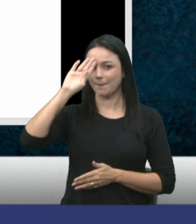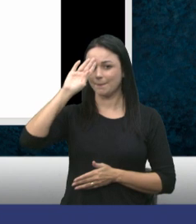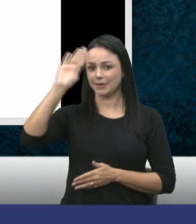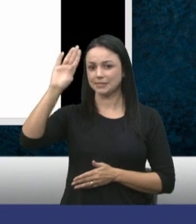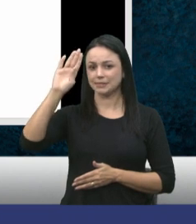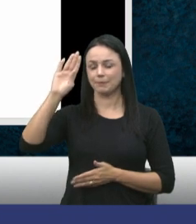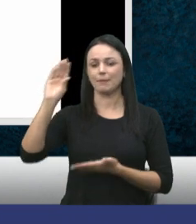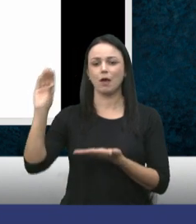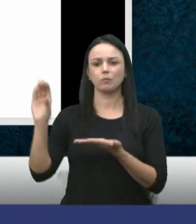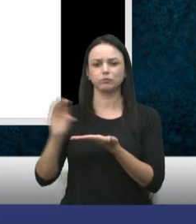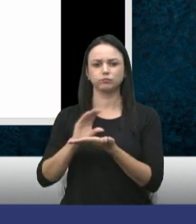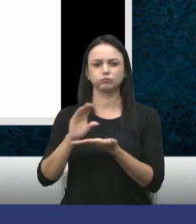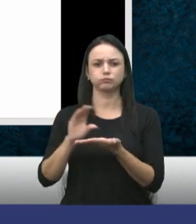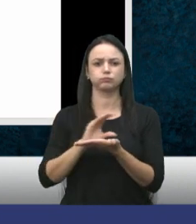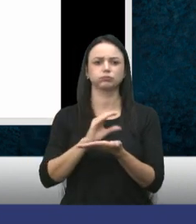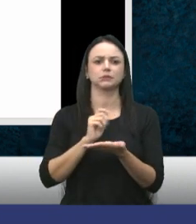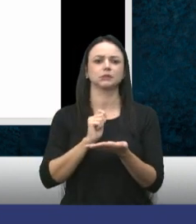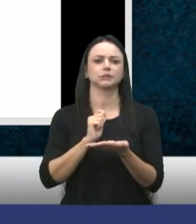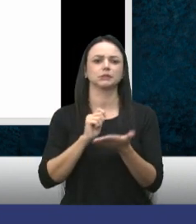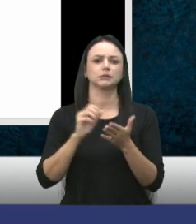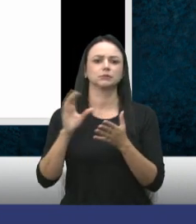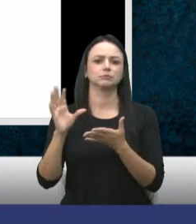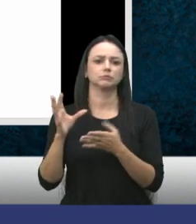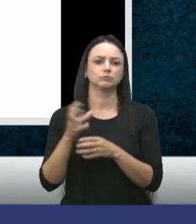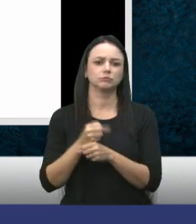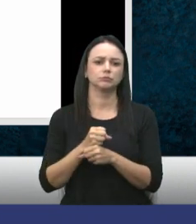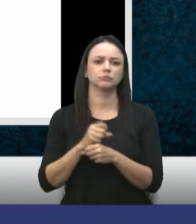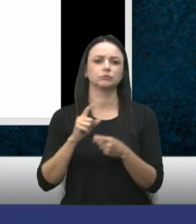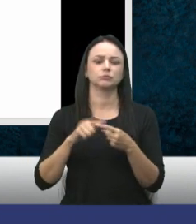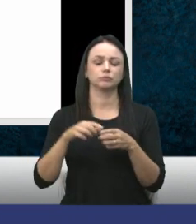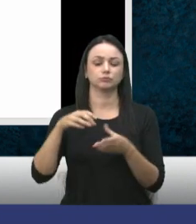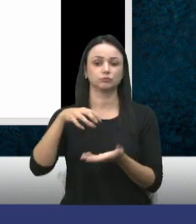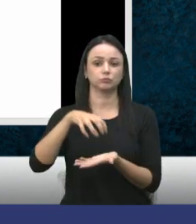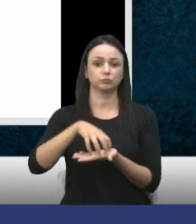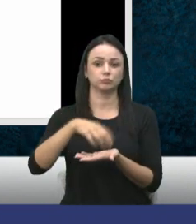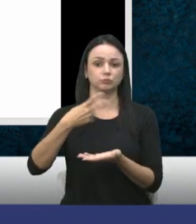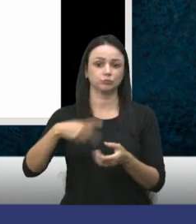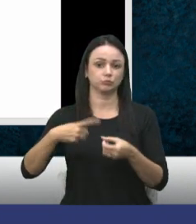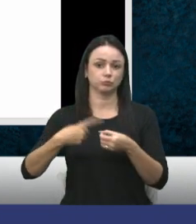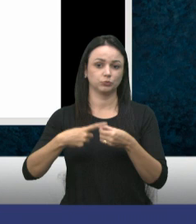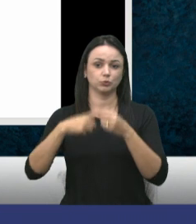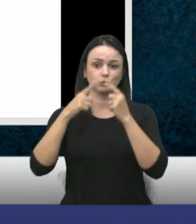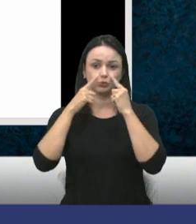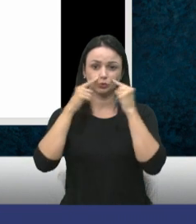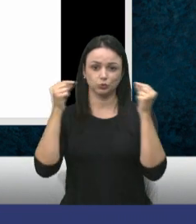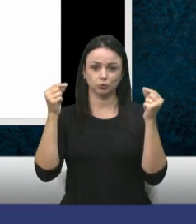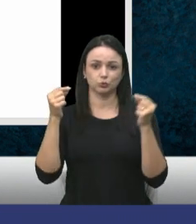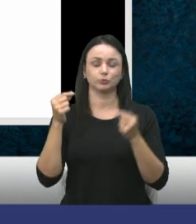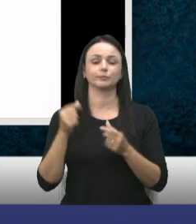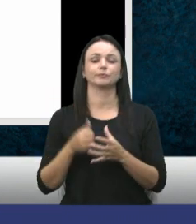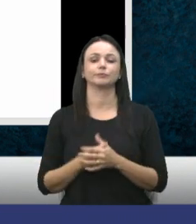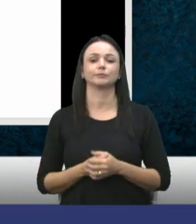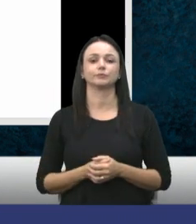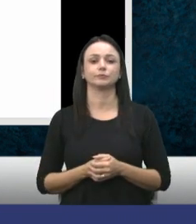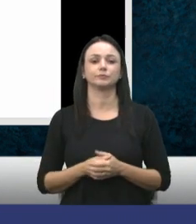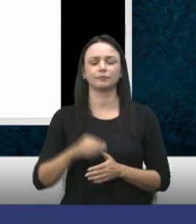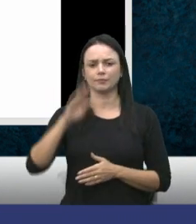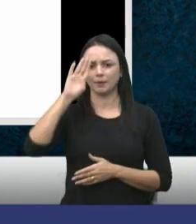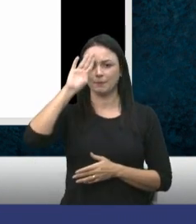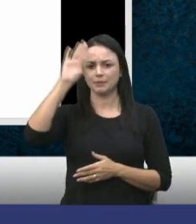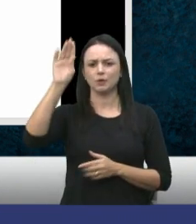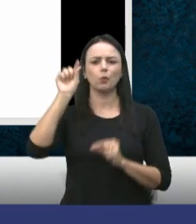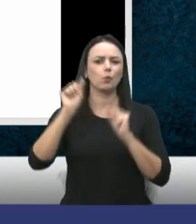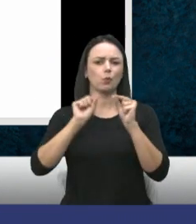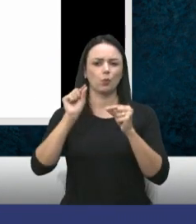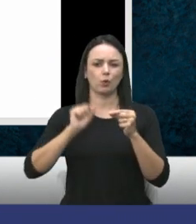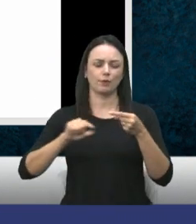receitas, e aqui estamos falando especificamente do ente município de Jaú, também em milhares. As principais receitas